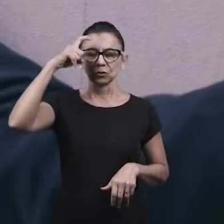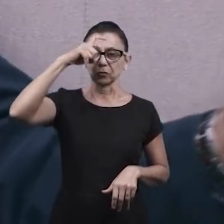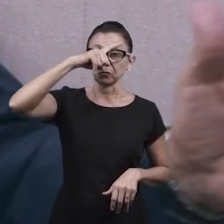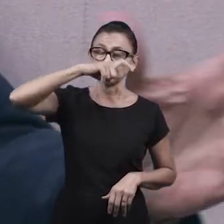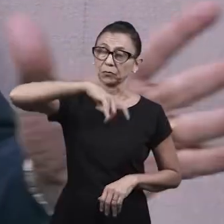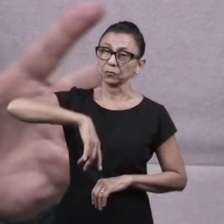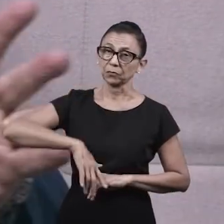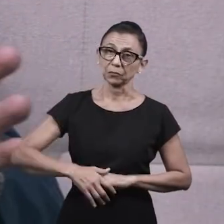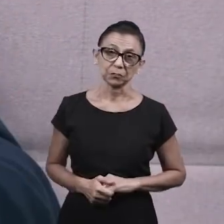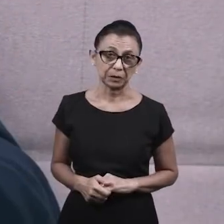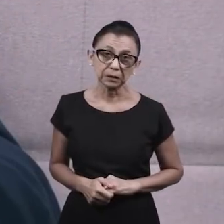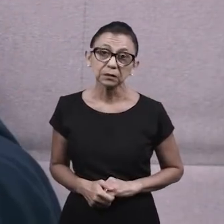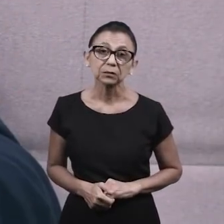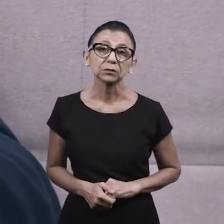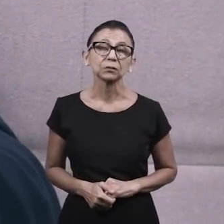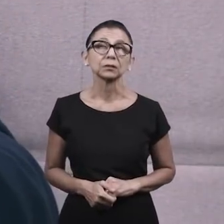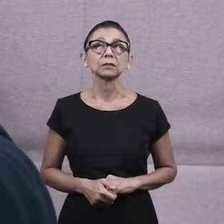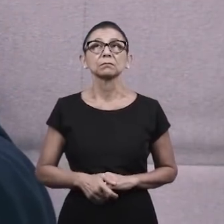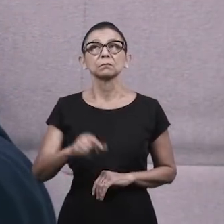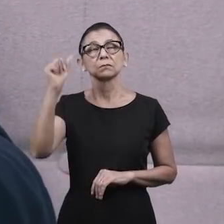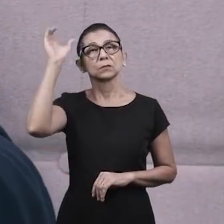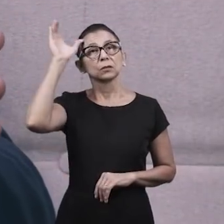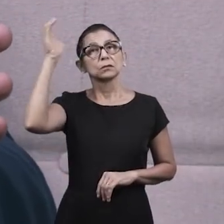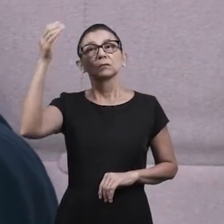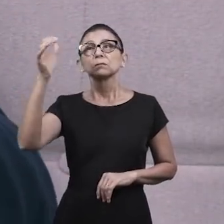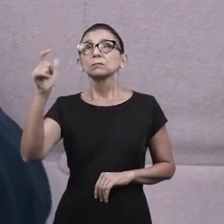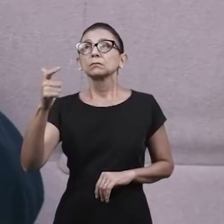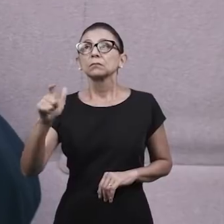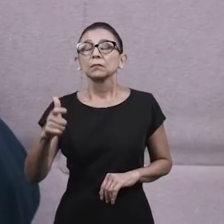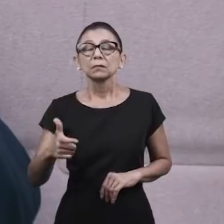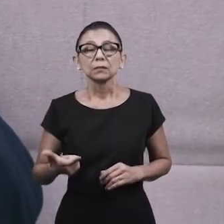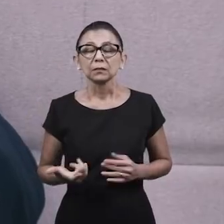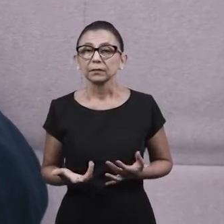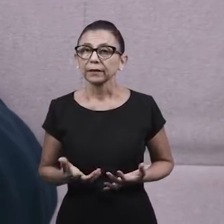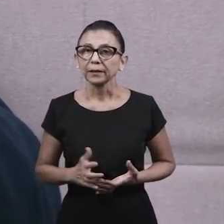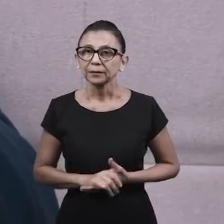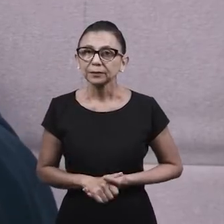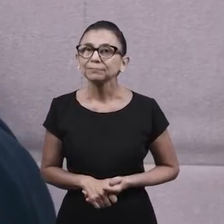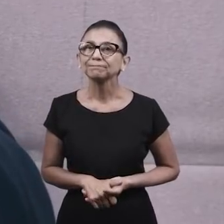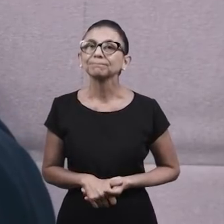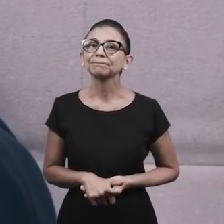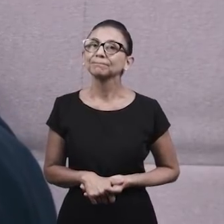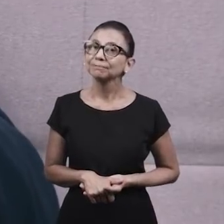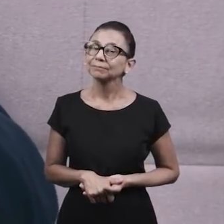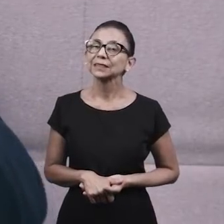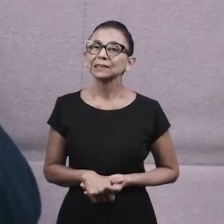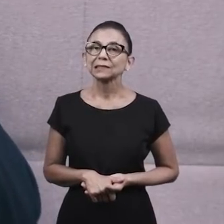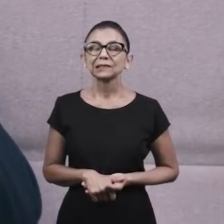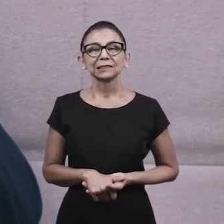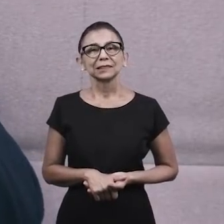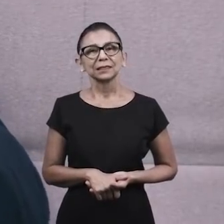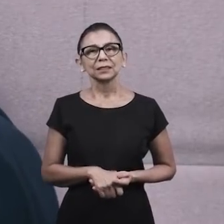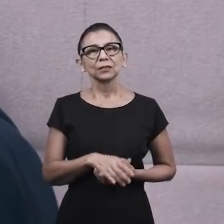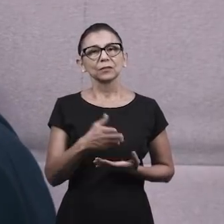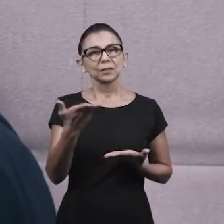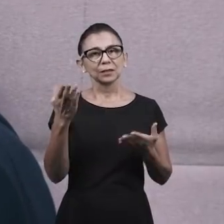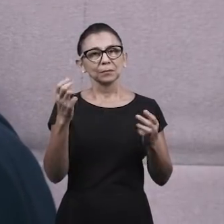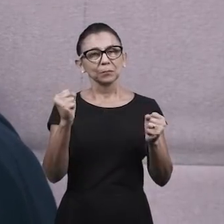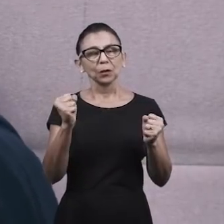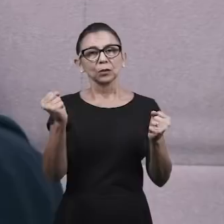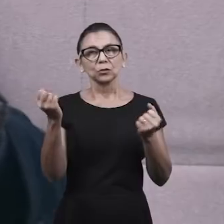coisa. Que porque já é pedido. tarde, já declinou o dia. Jesus nunca rejeitou um convite.